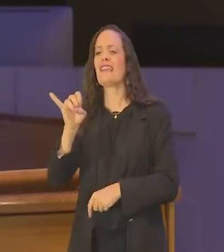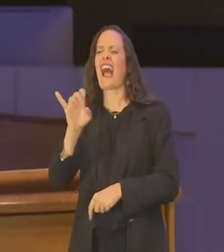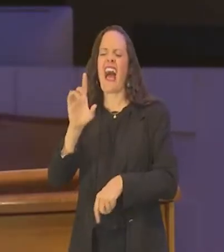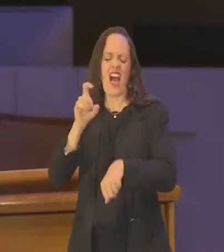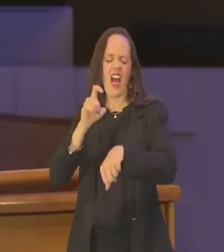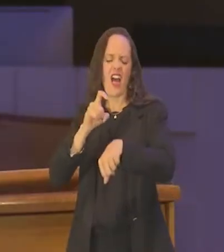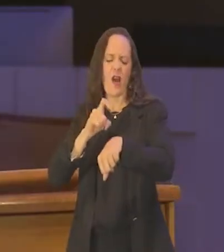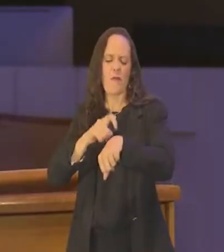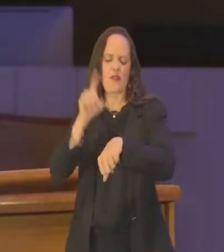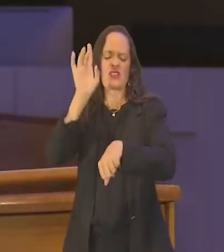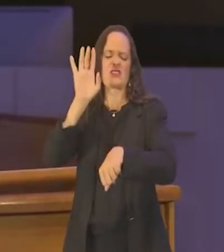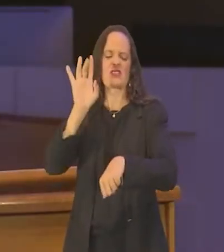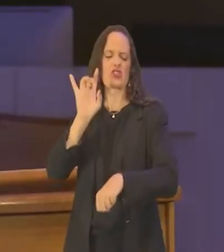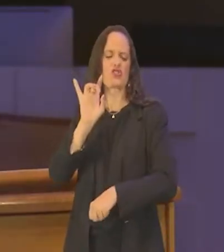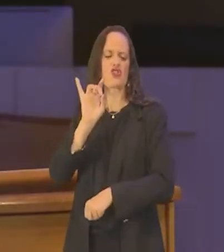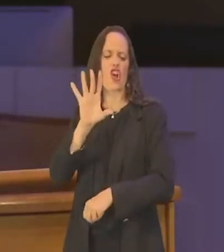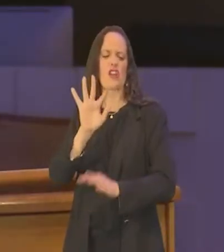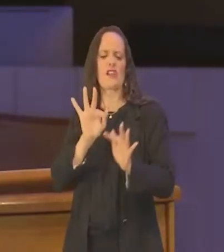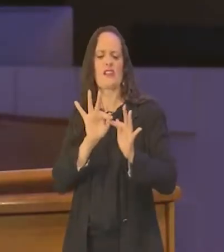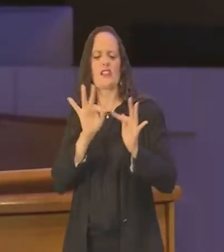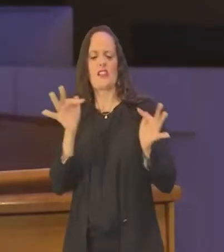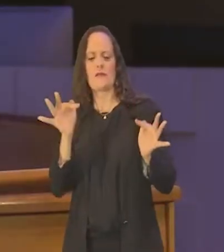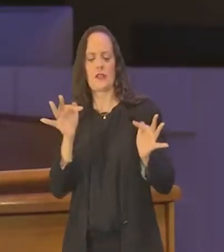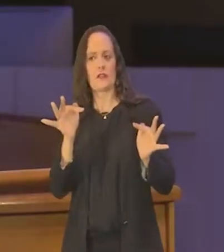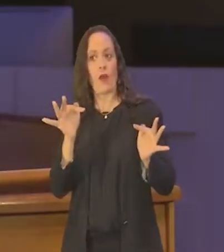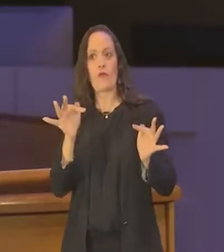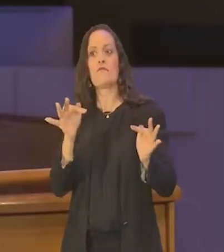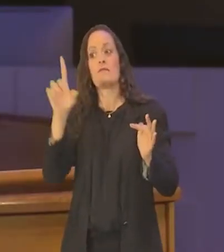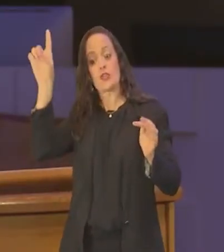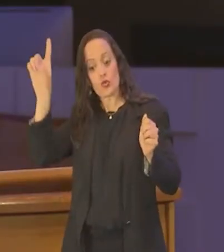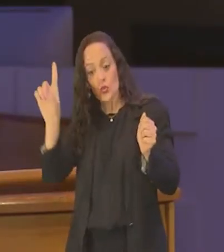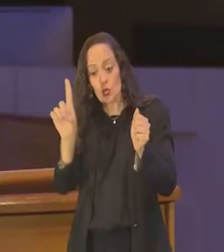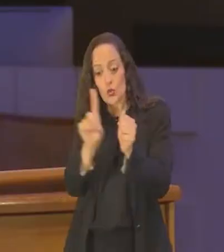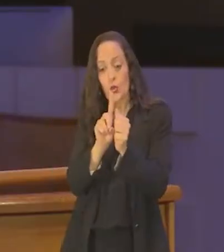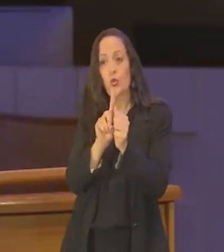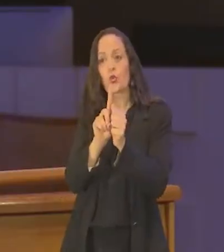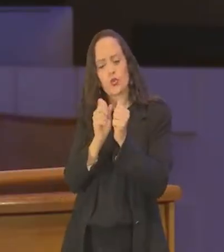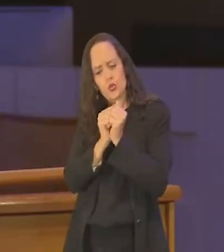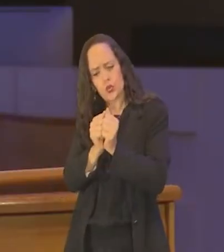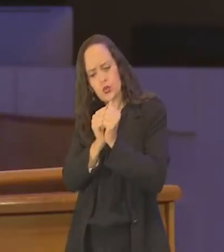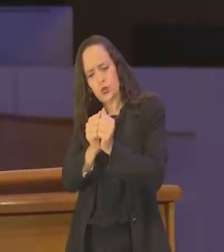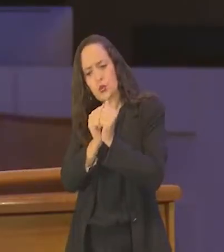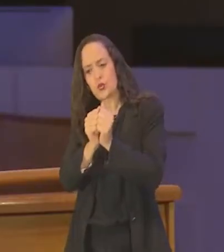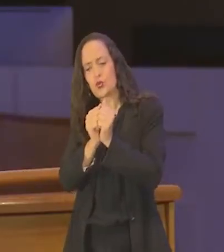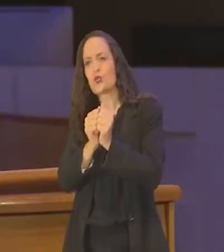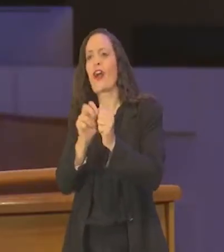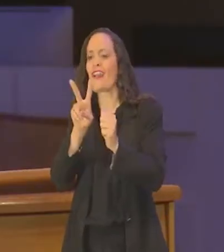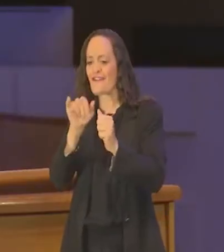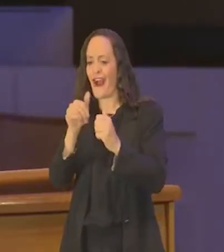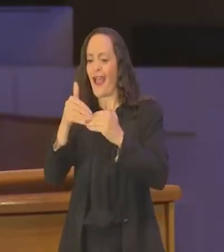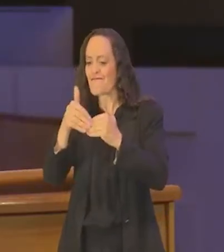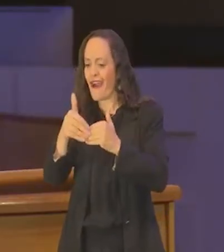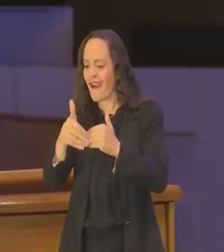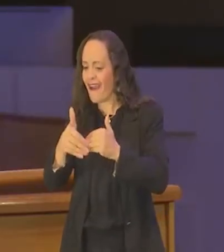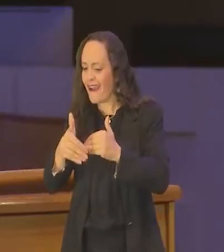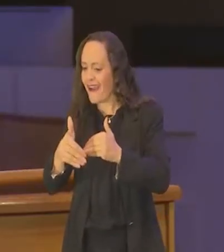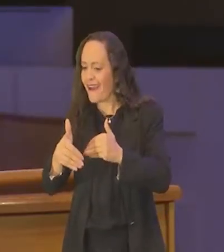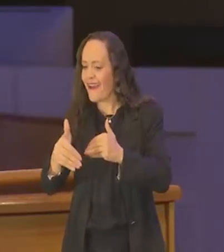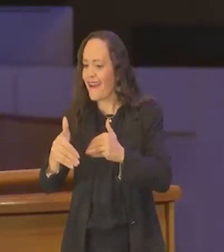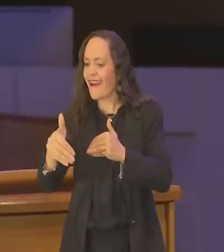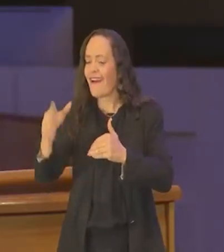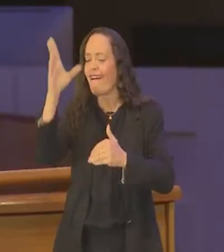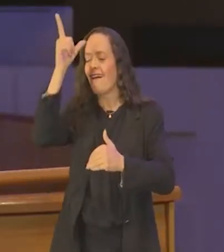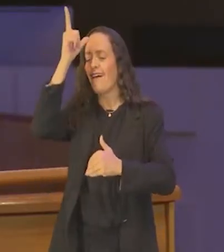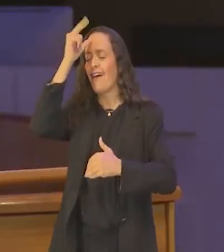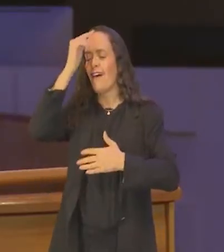certamente iremos caminhar um pouco mais e chegaremos às águas